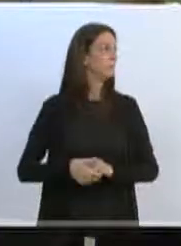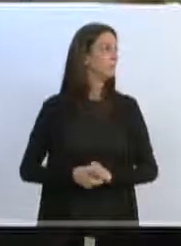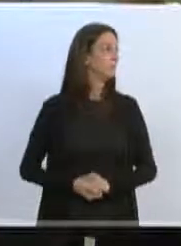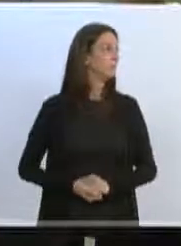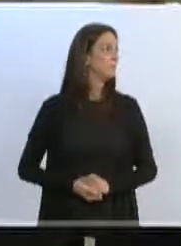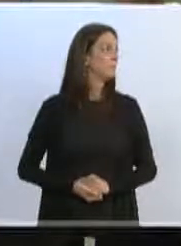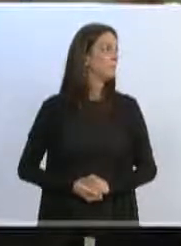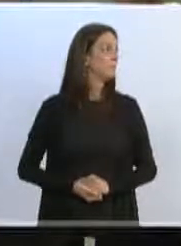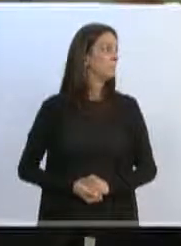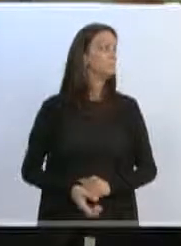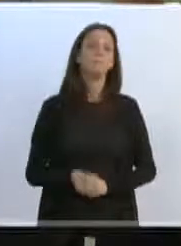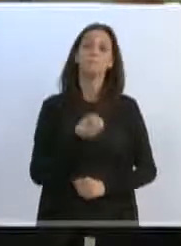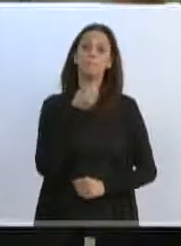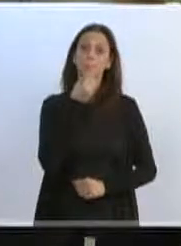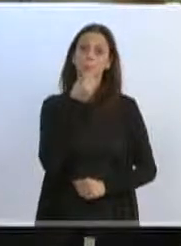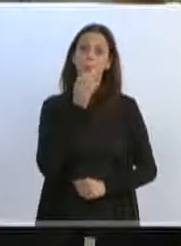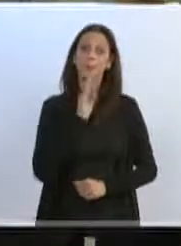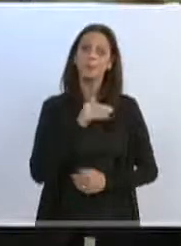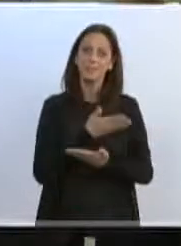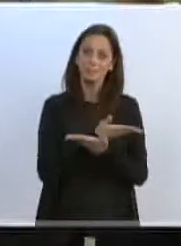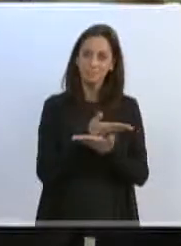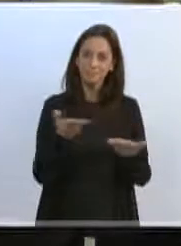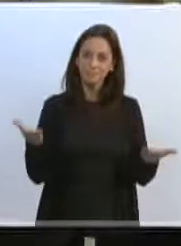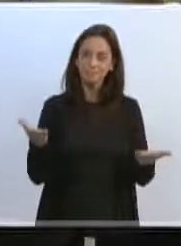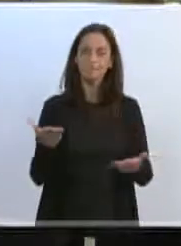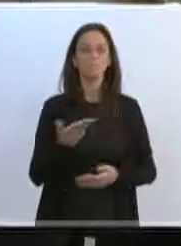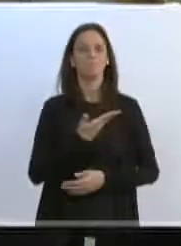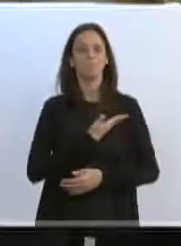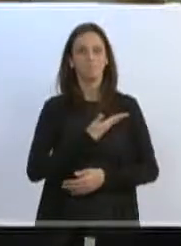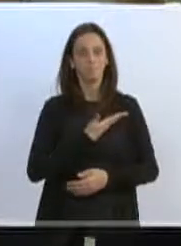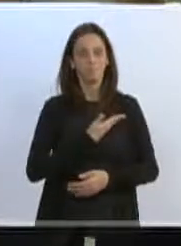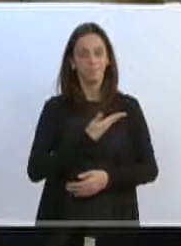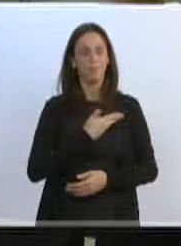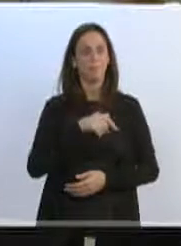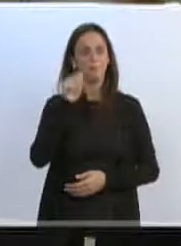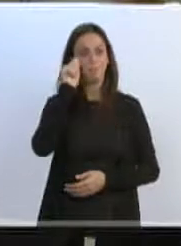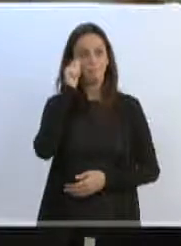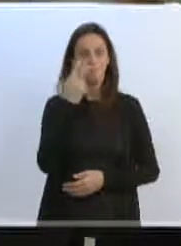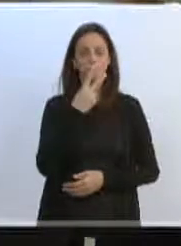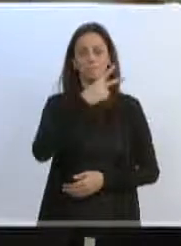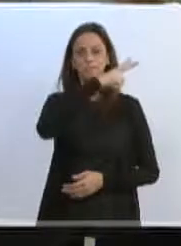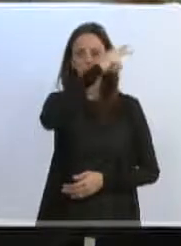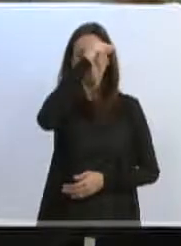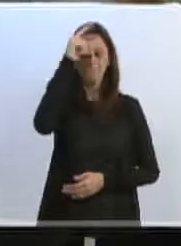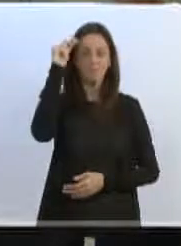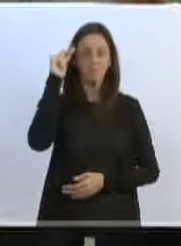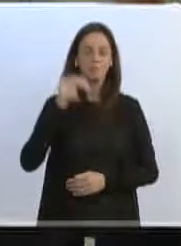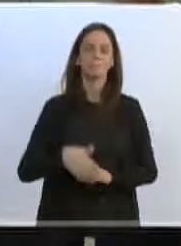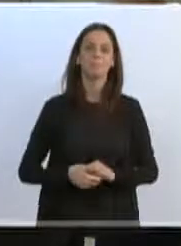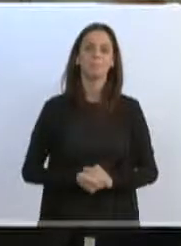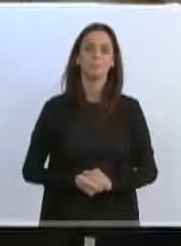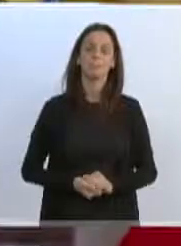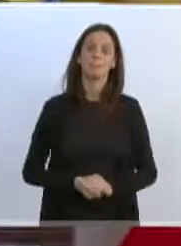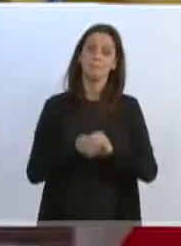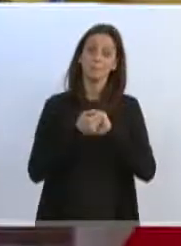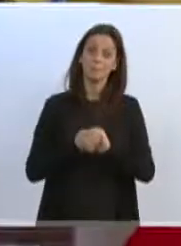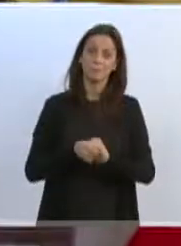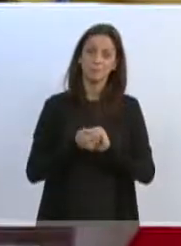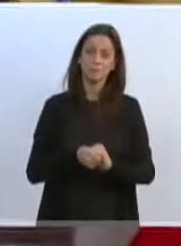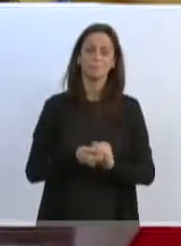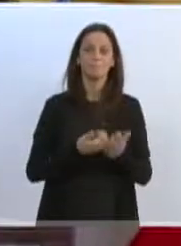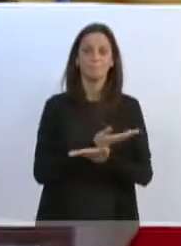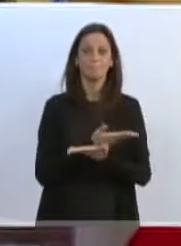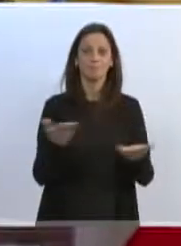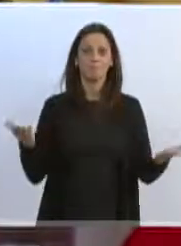muito boa tarde nobre colega de mesa nosso vice presidente vereador almir vieira nos cumprimentos aos mais